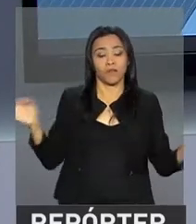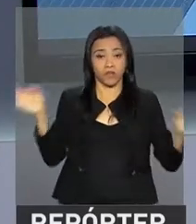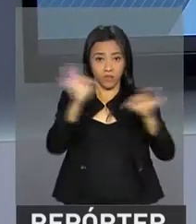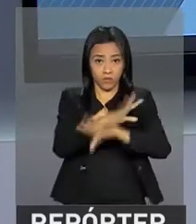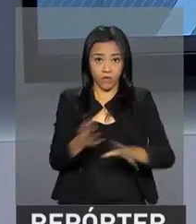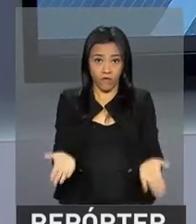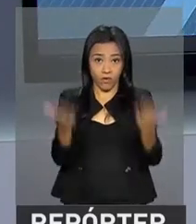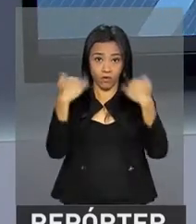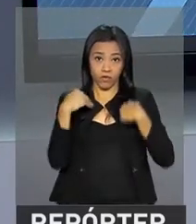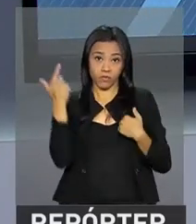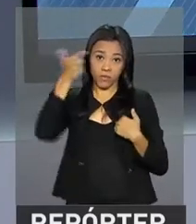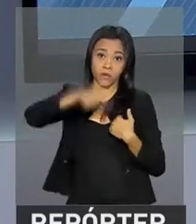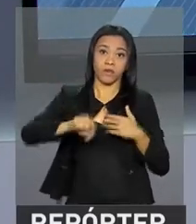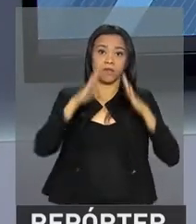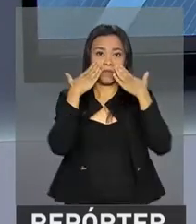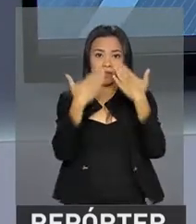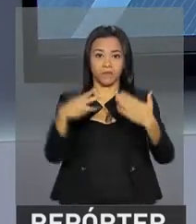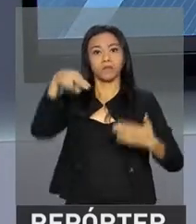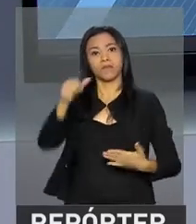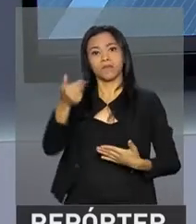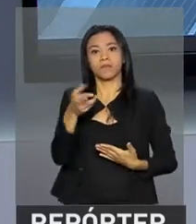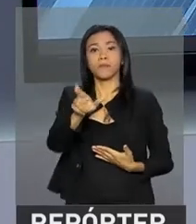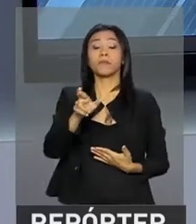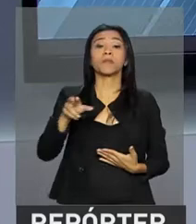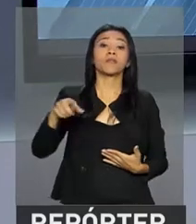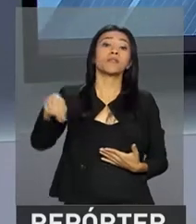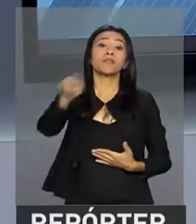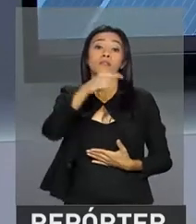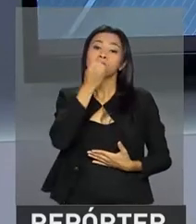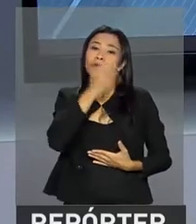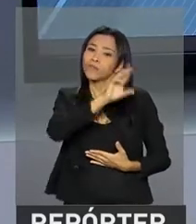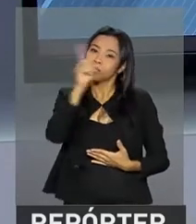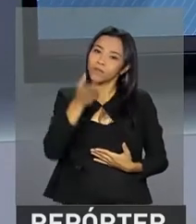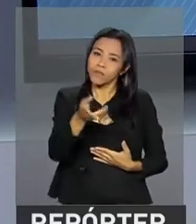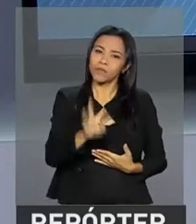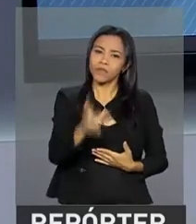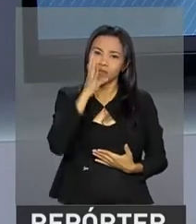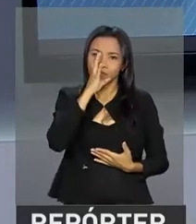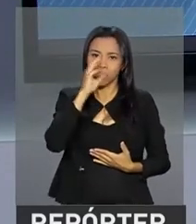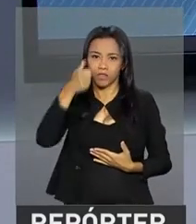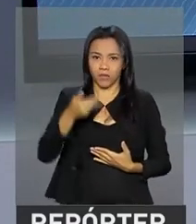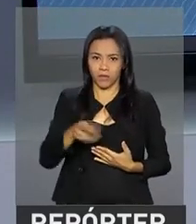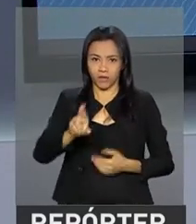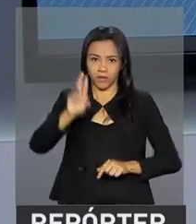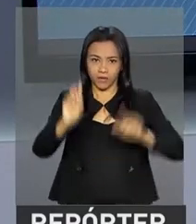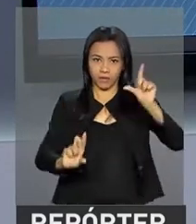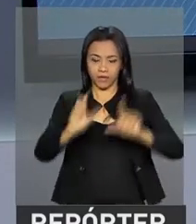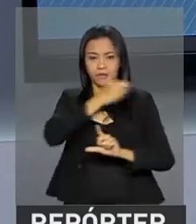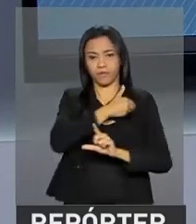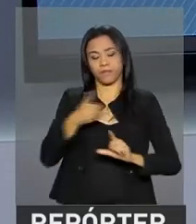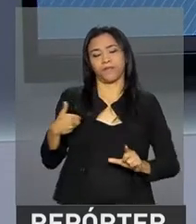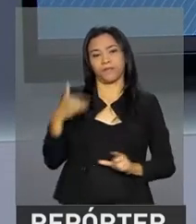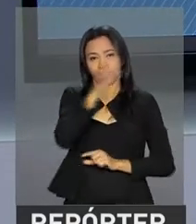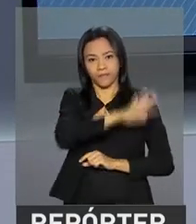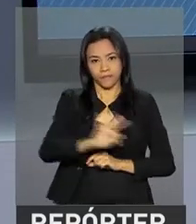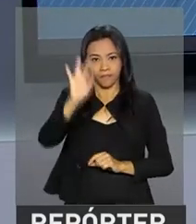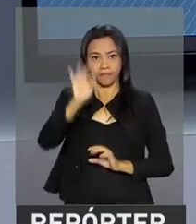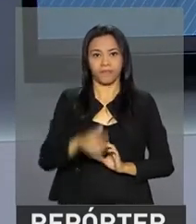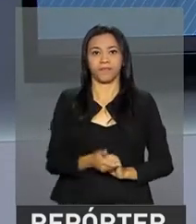voltamos em uma hora na próxima edição do repórter nbr bom dia pra você continue com a gente aqui na nbr a tv do governo